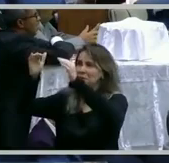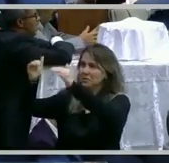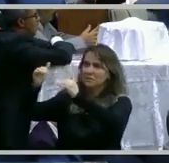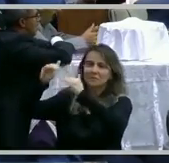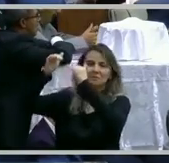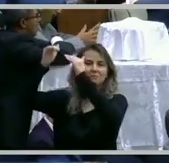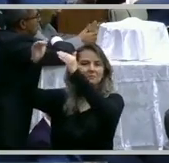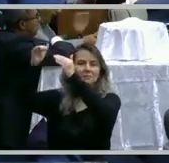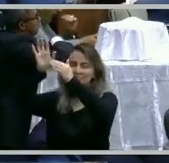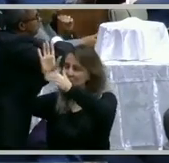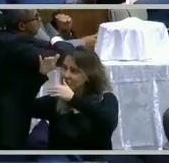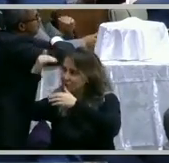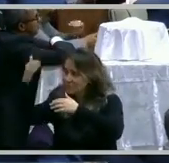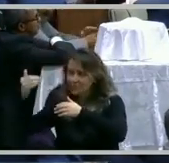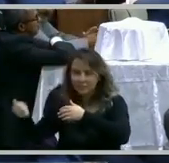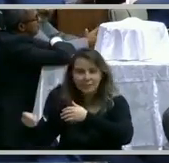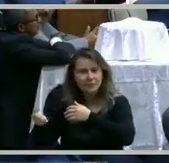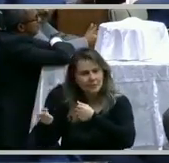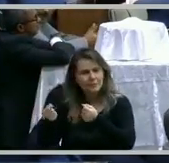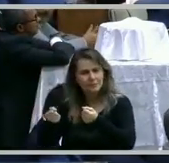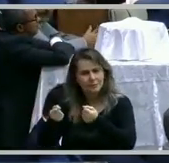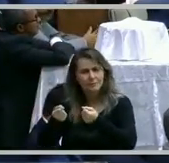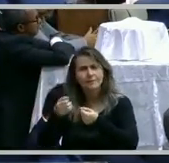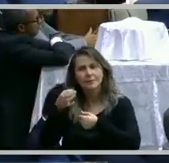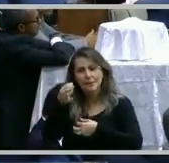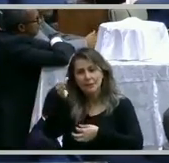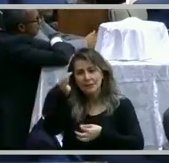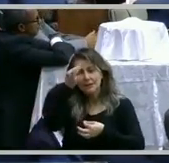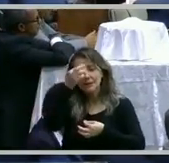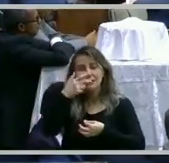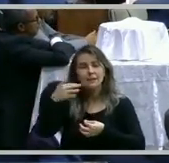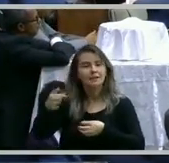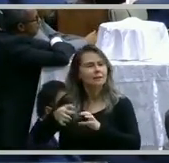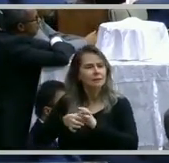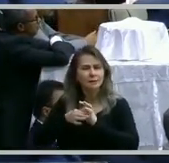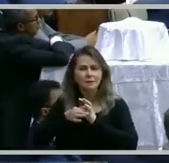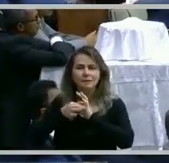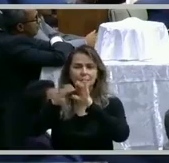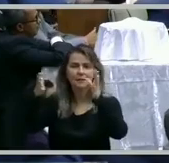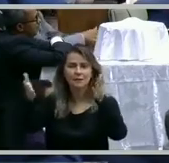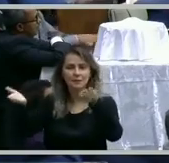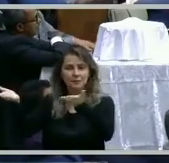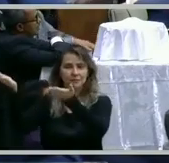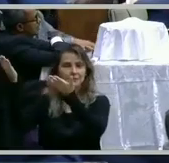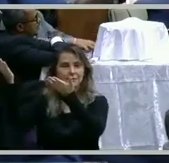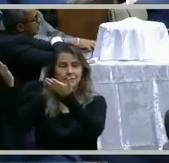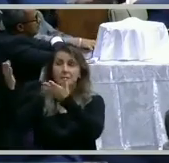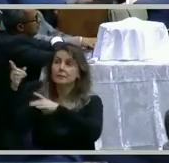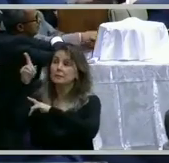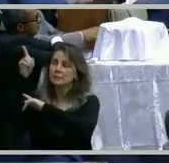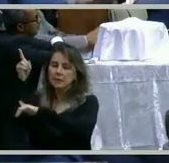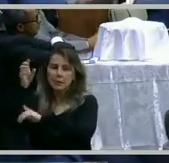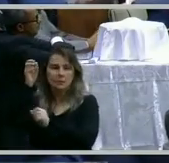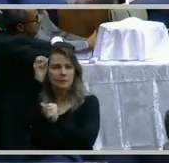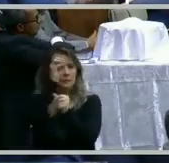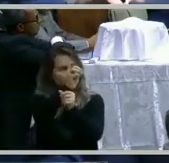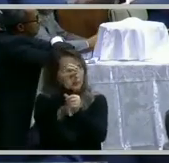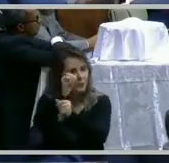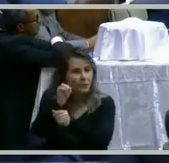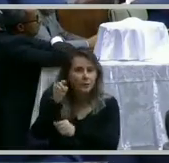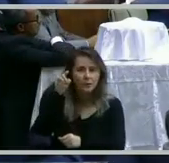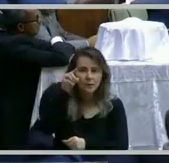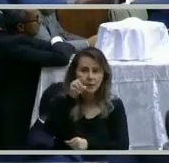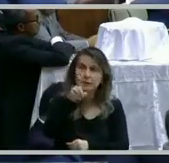do Senhor. Tira essa teia de aranha da sua garganta, exalte a Ele. Quem sustenta você é Ele. Quem sustenta o mundo é Ele.